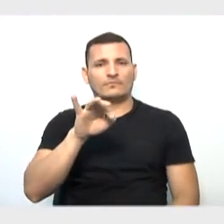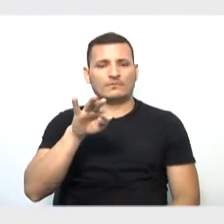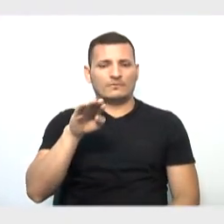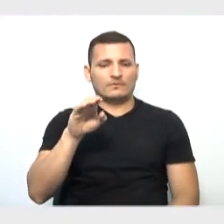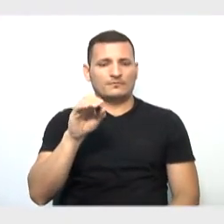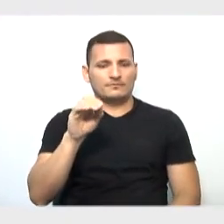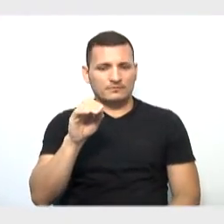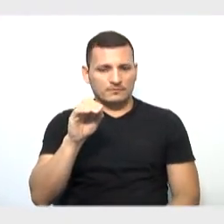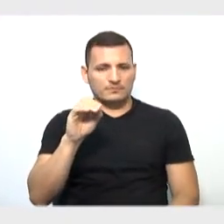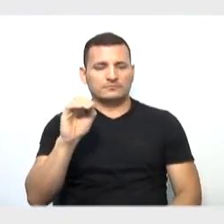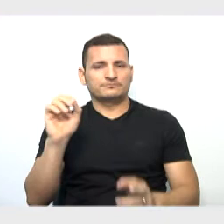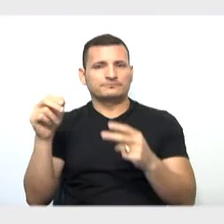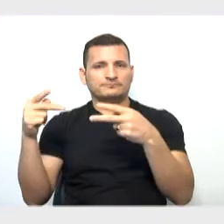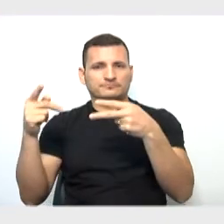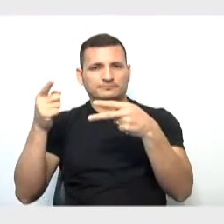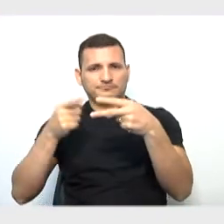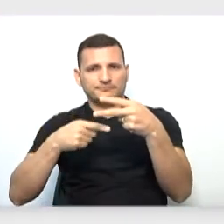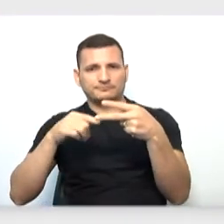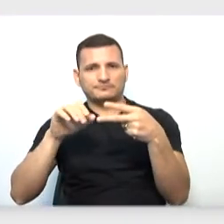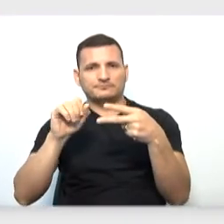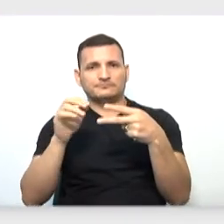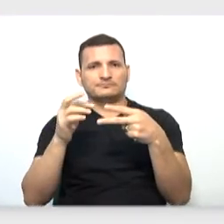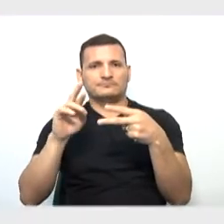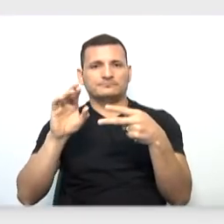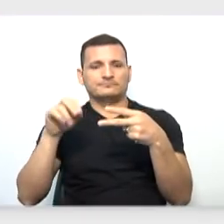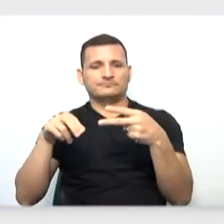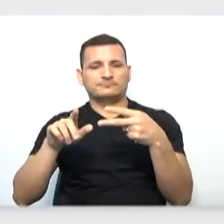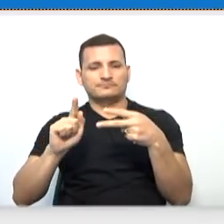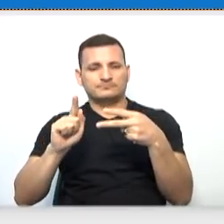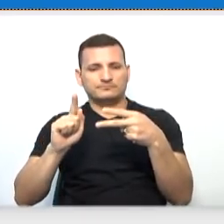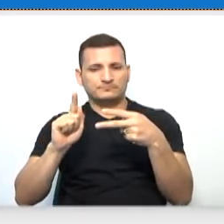strong, fecha aqui do outro lado o strong.